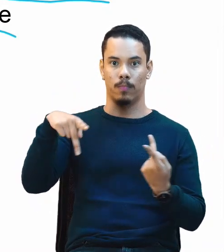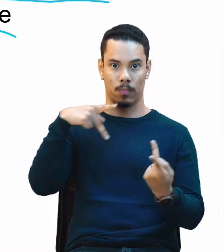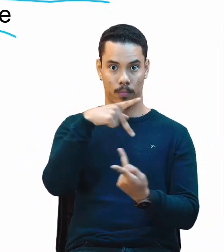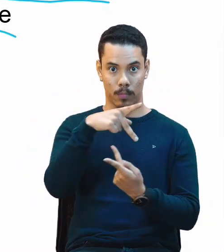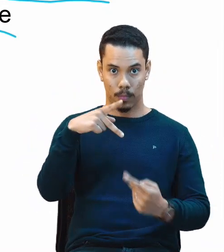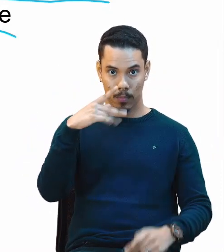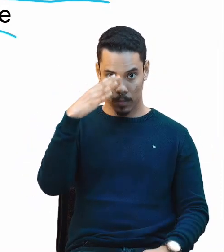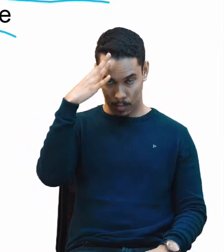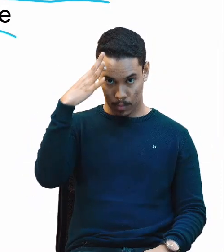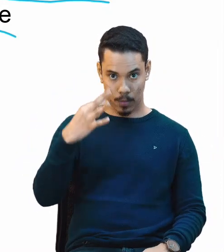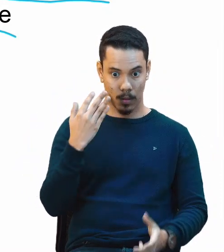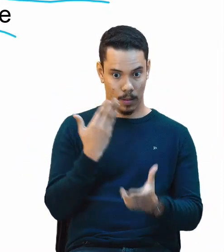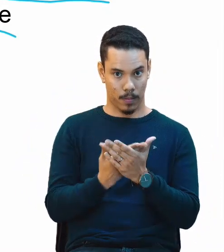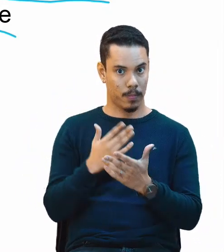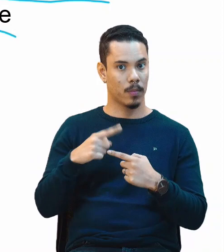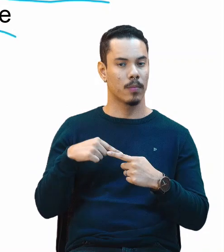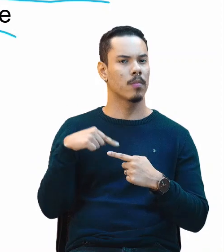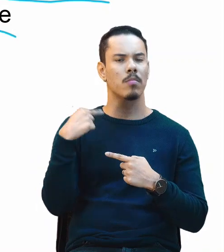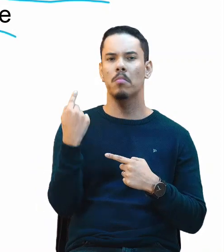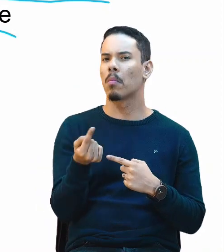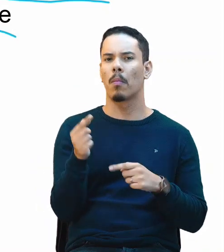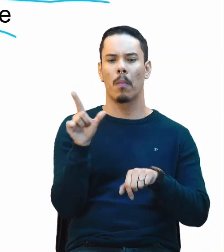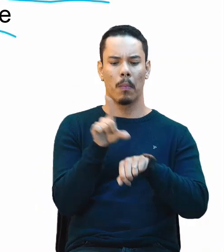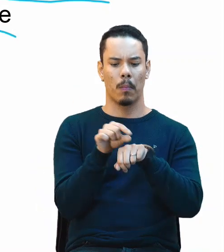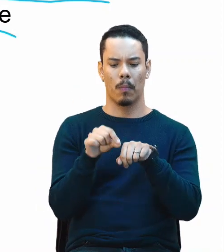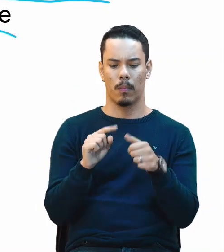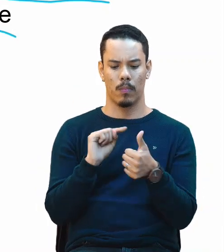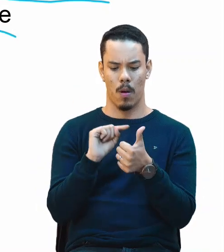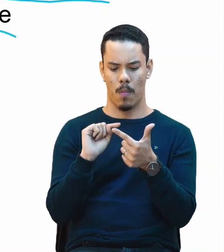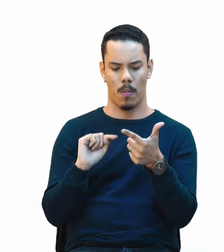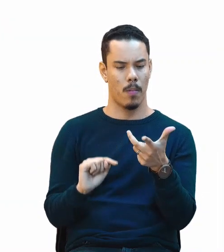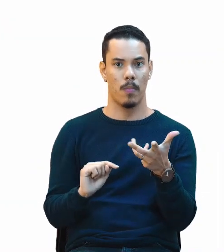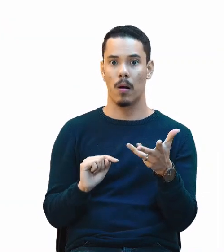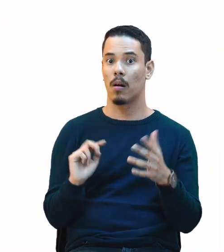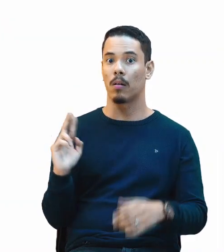tá? Quais os princípios? Quem falou isso? Qual pensador?